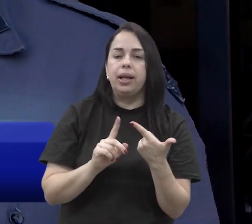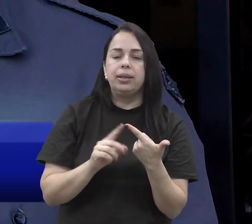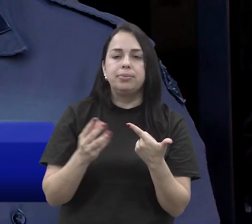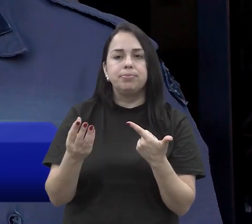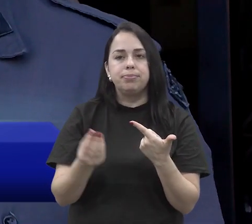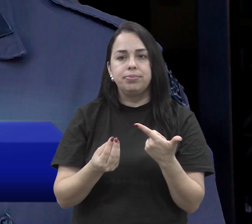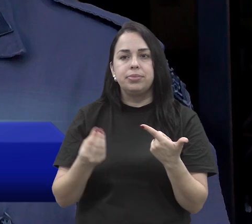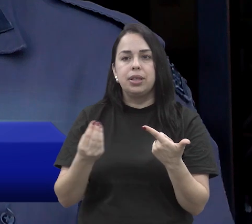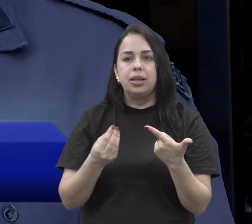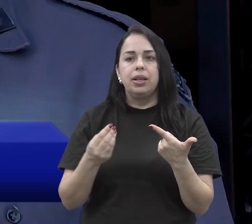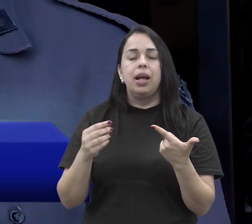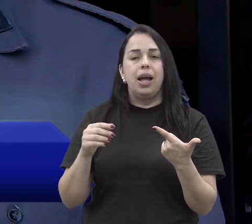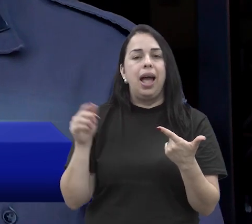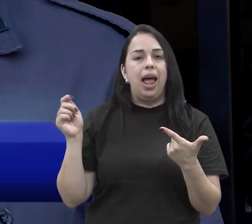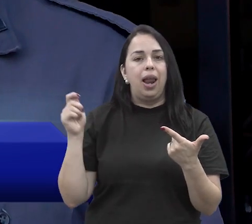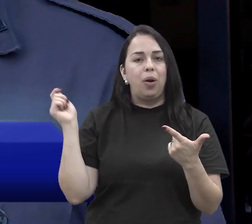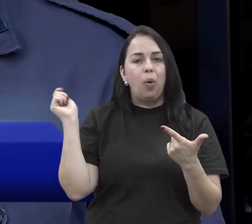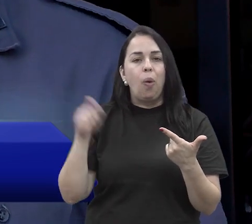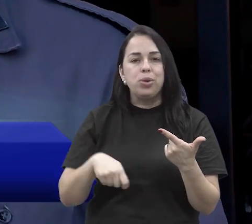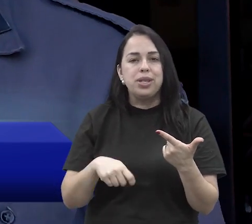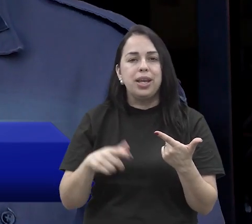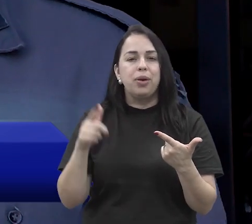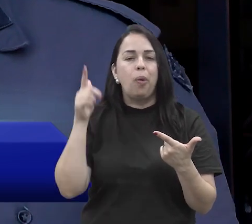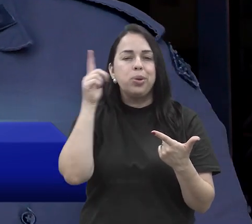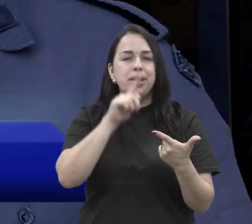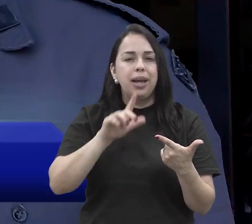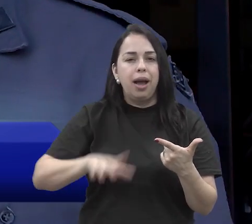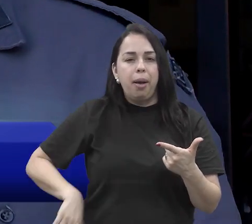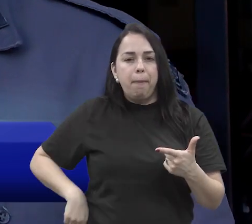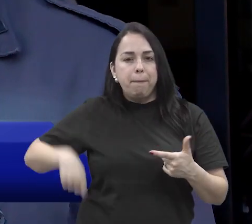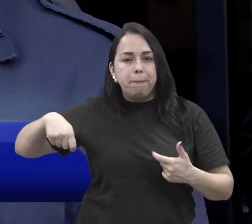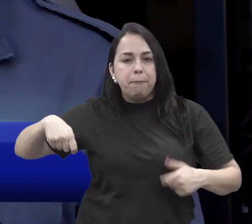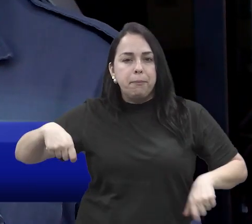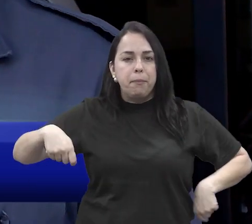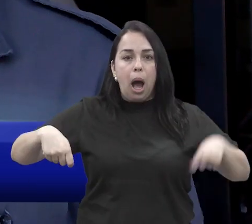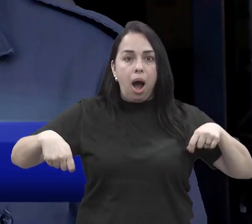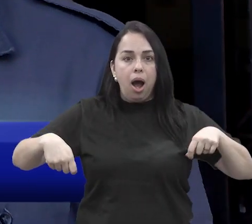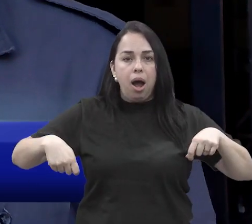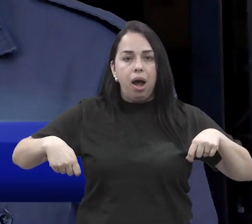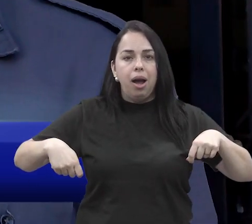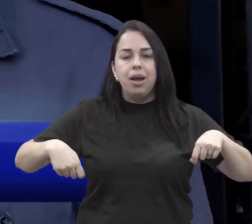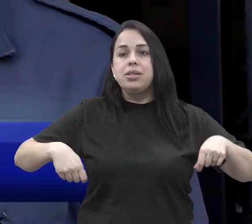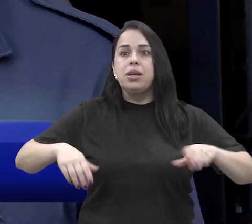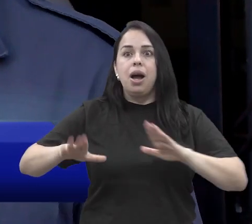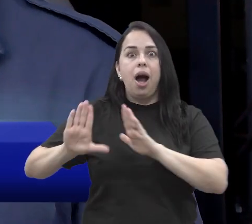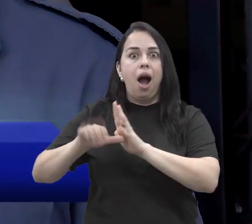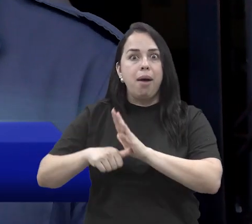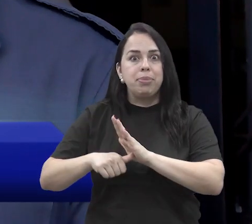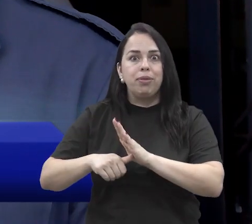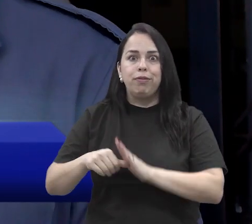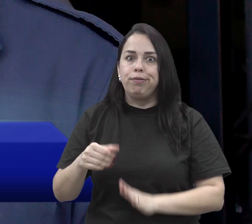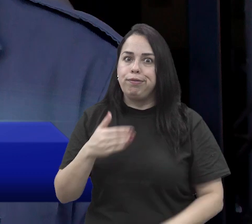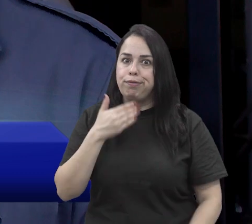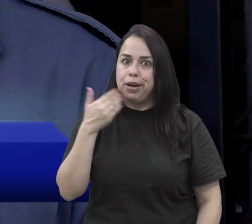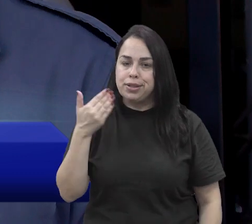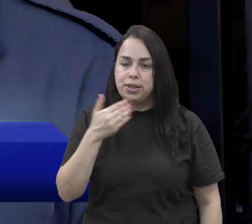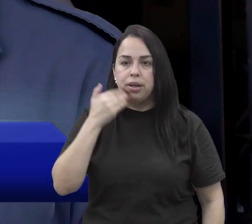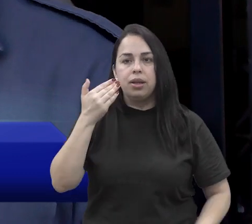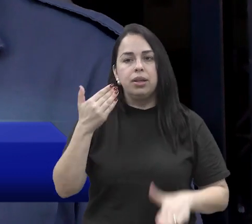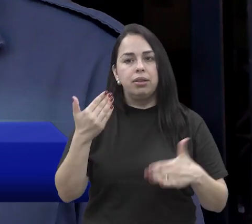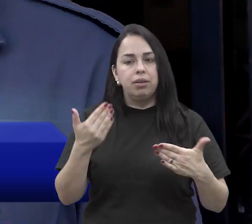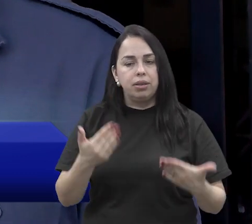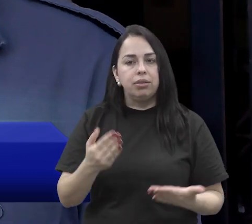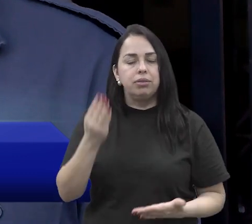Isso traz a possibilidade de que o batedor de carteira consiga subtrair ali o celular ou a carteira do comprador de uma maneira mais